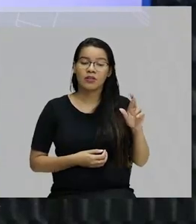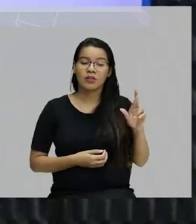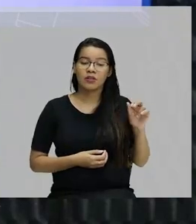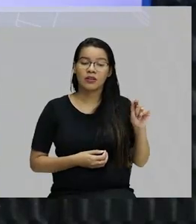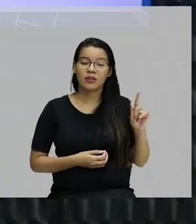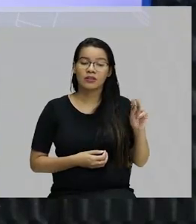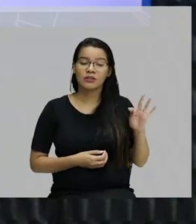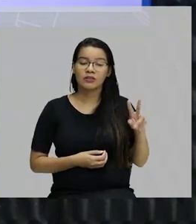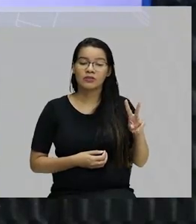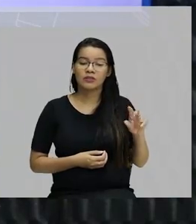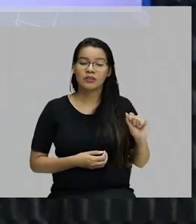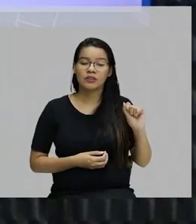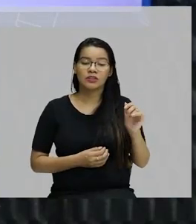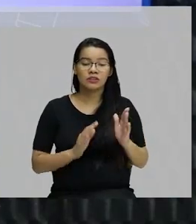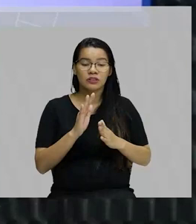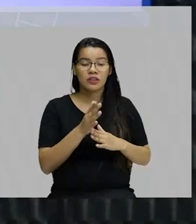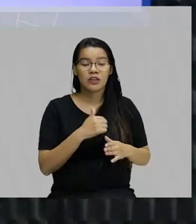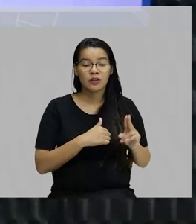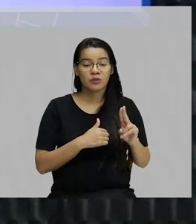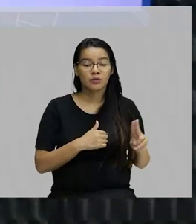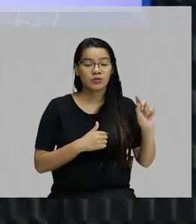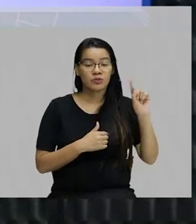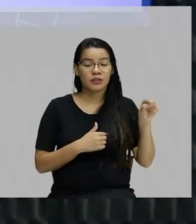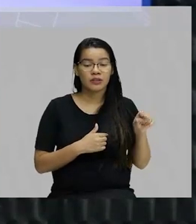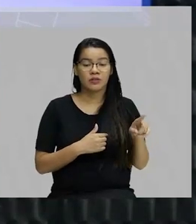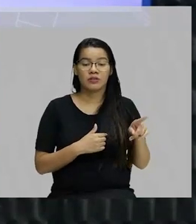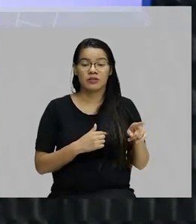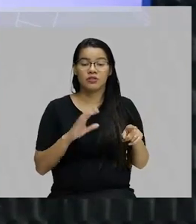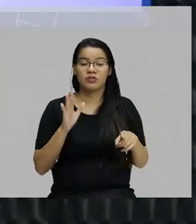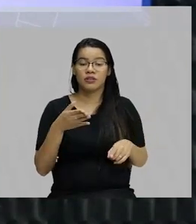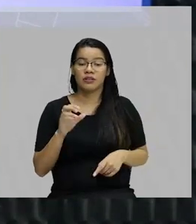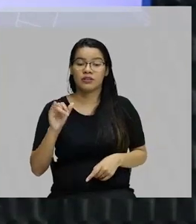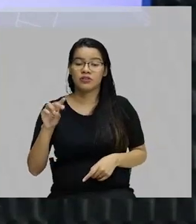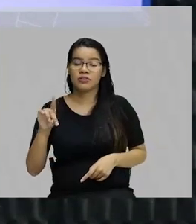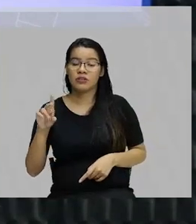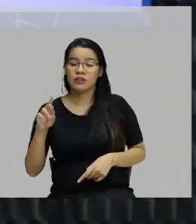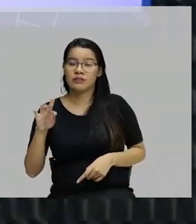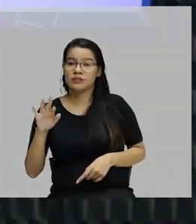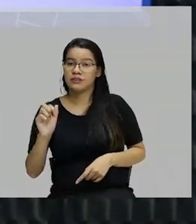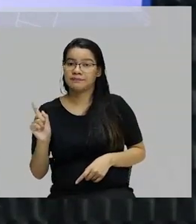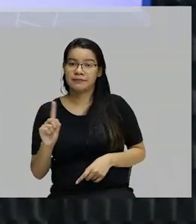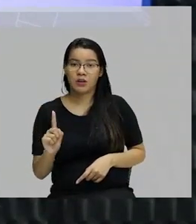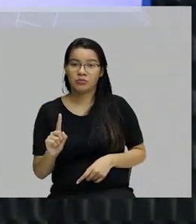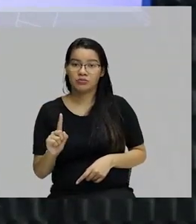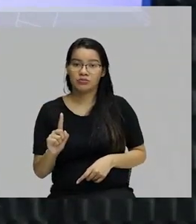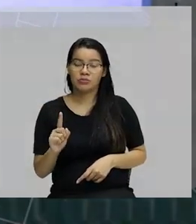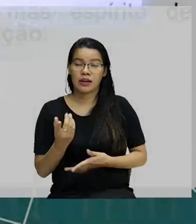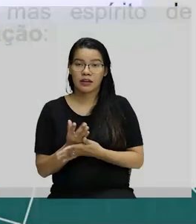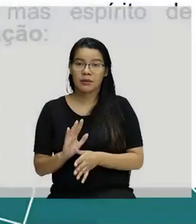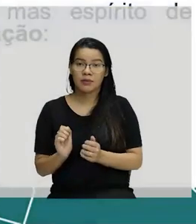a a interrogação e nas interrogativas indiretas geralmente vai finalizar aí com o ponto final